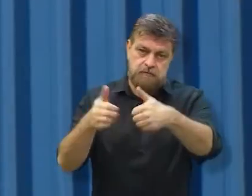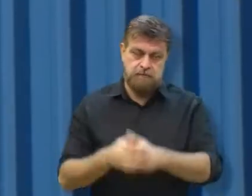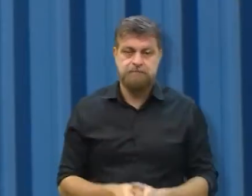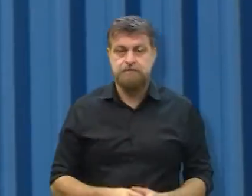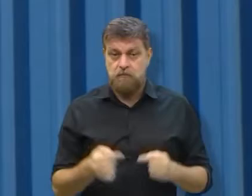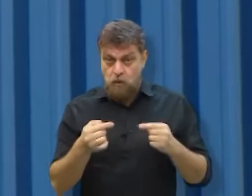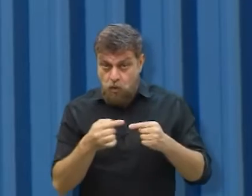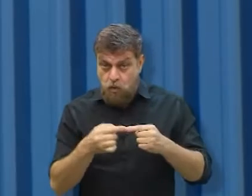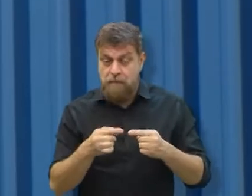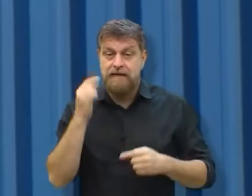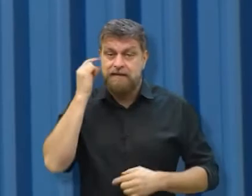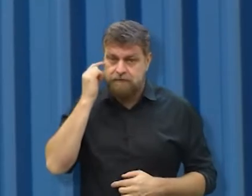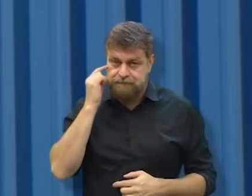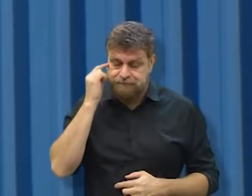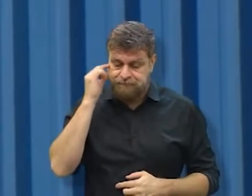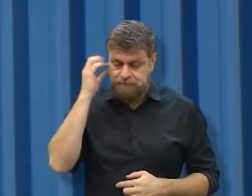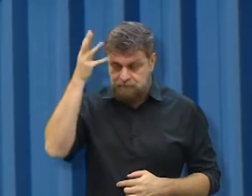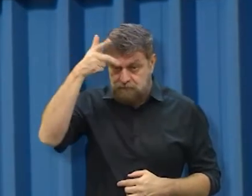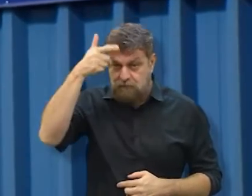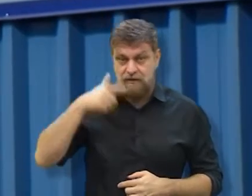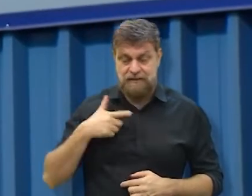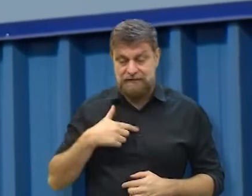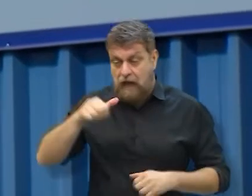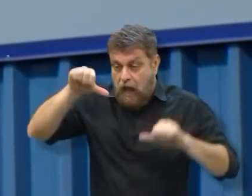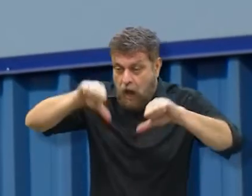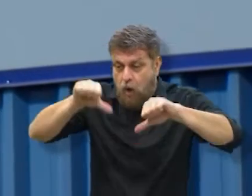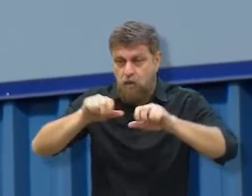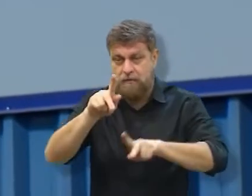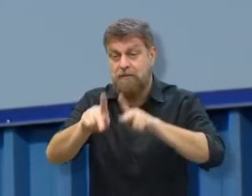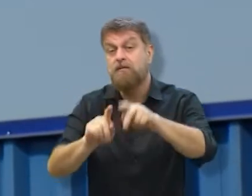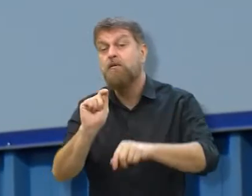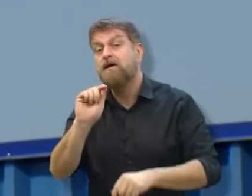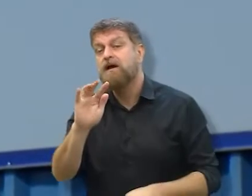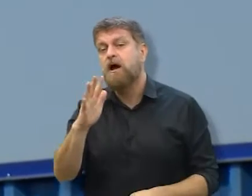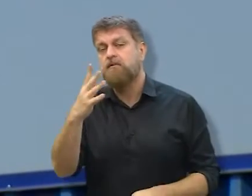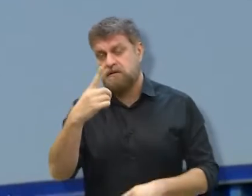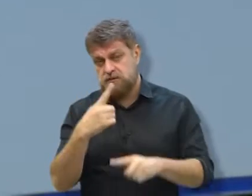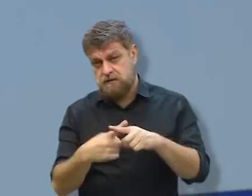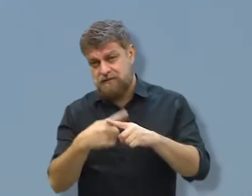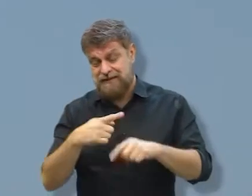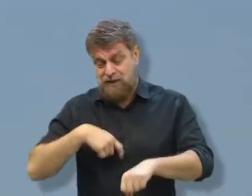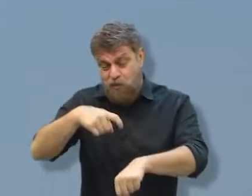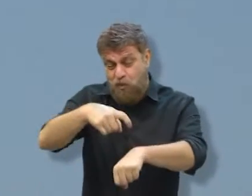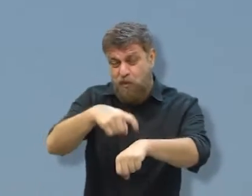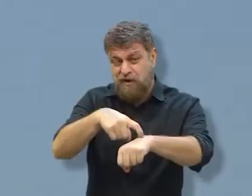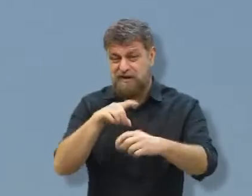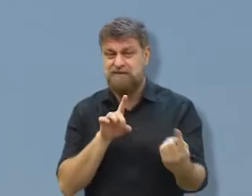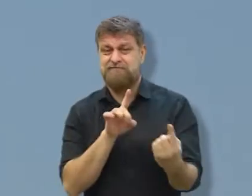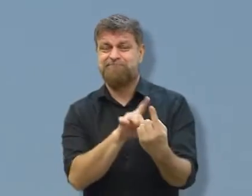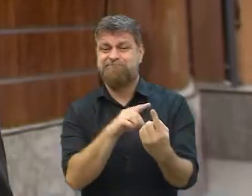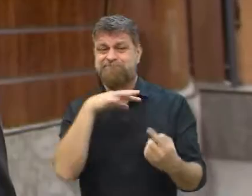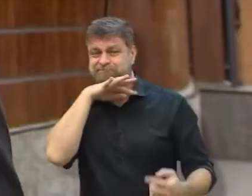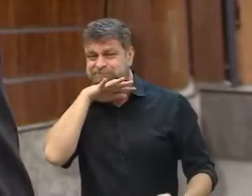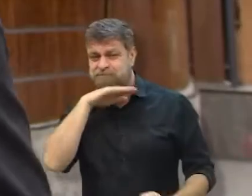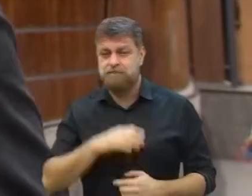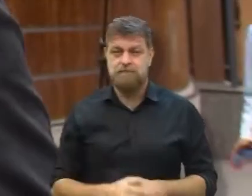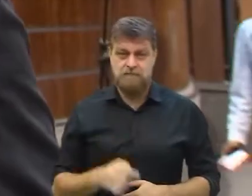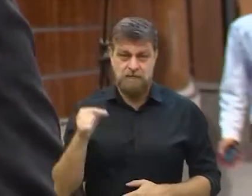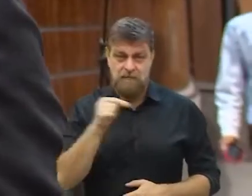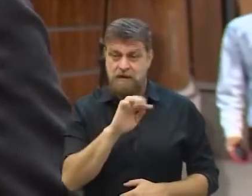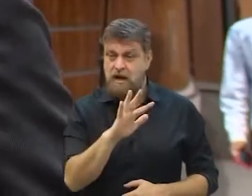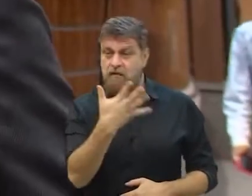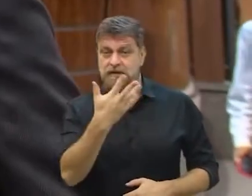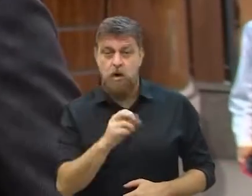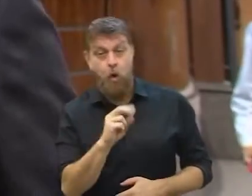Ainda segundo o vereador, o principal impacto negativo para a população acontece justamente por conta do horário do atendimento. Feito